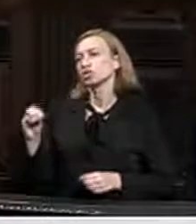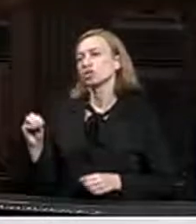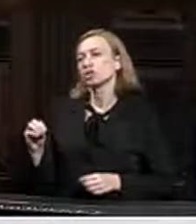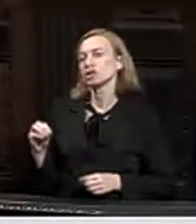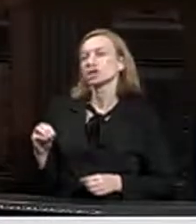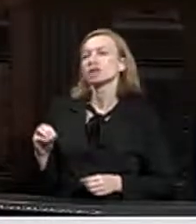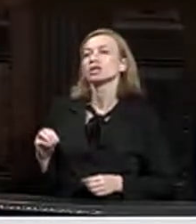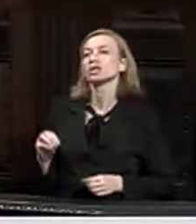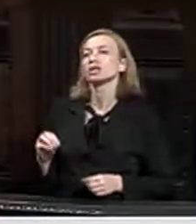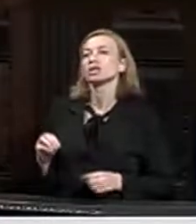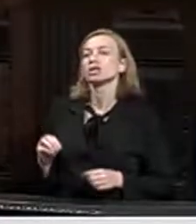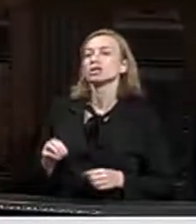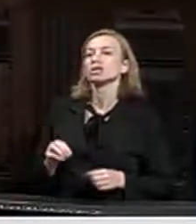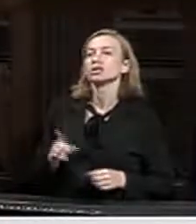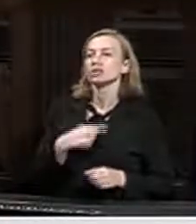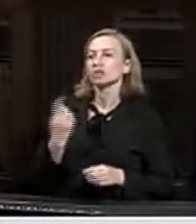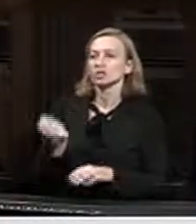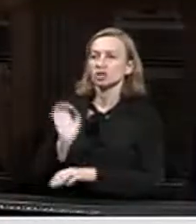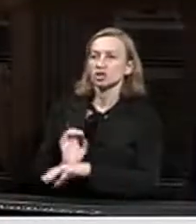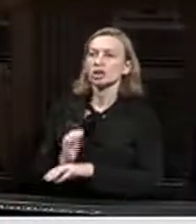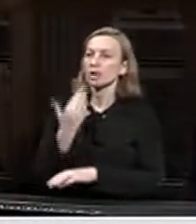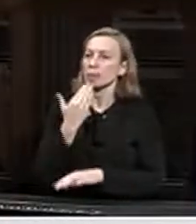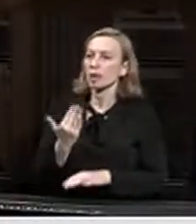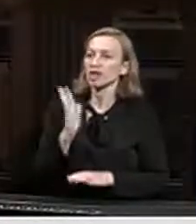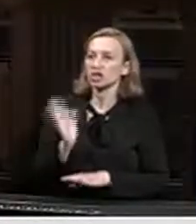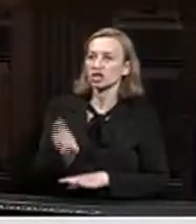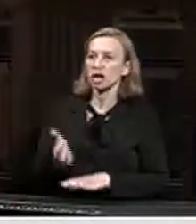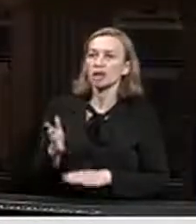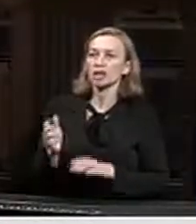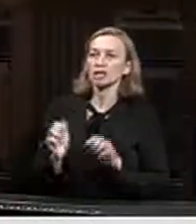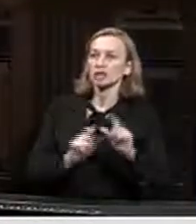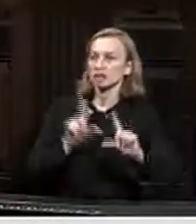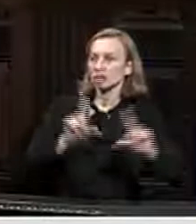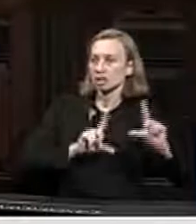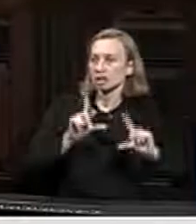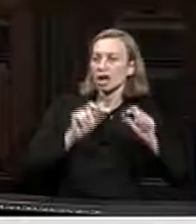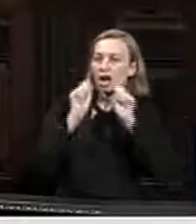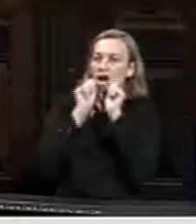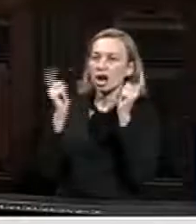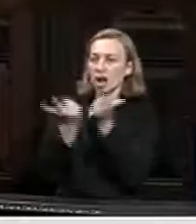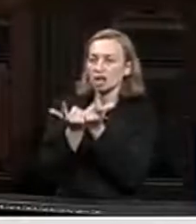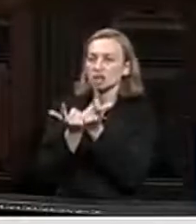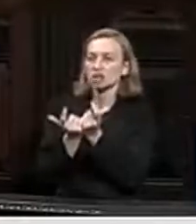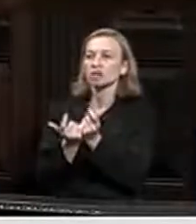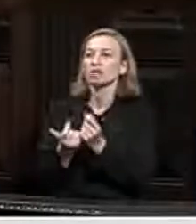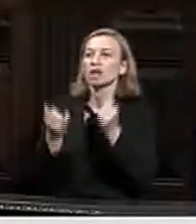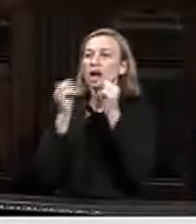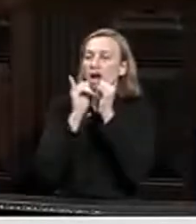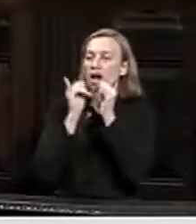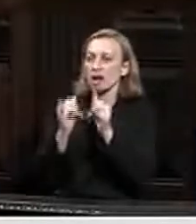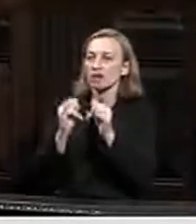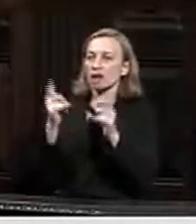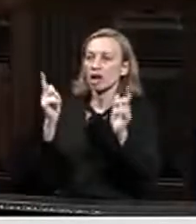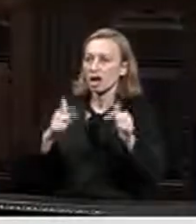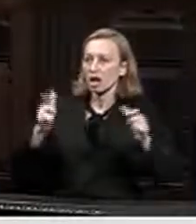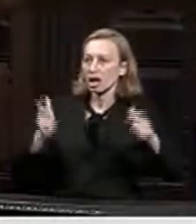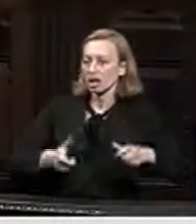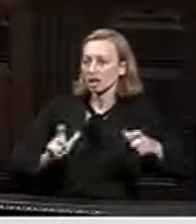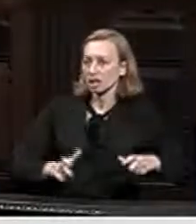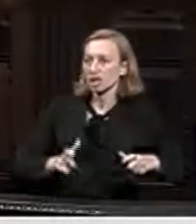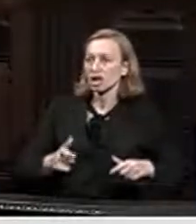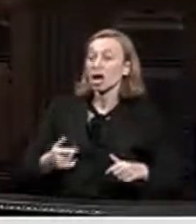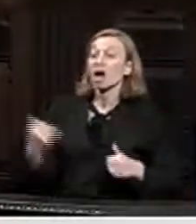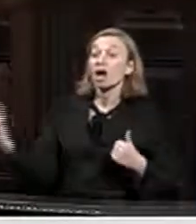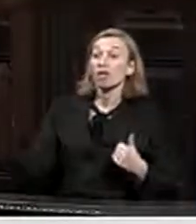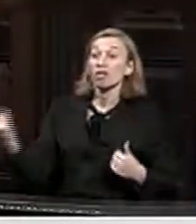tribuna. E peço desde já àqueles que nos acompanham na TV Alerj para informar aqui no Fala Alerj, na denúncia